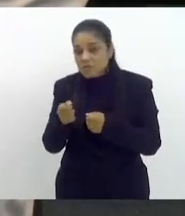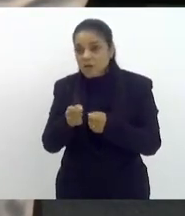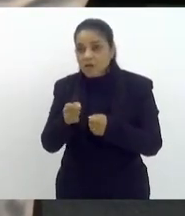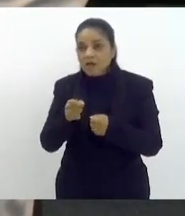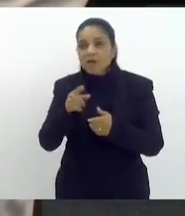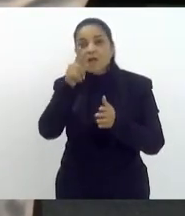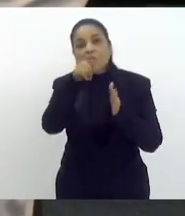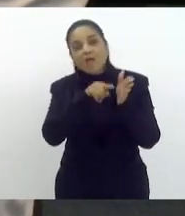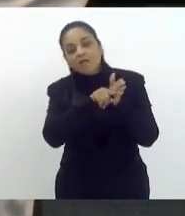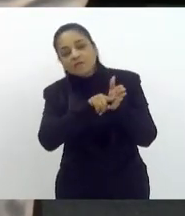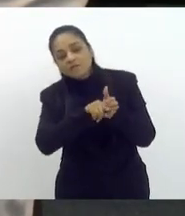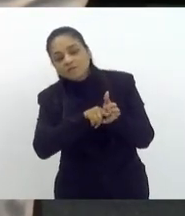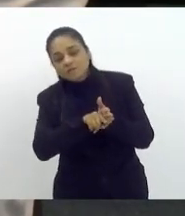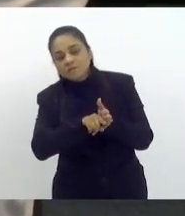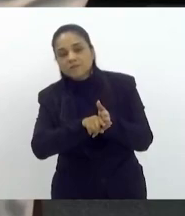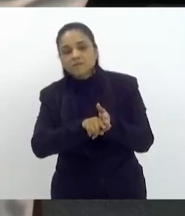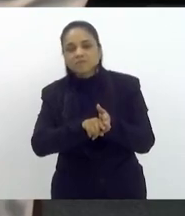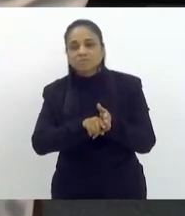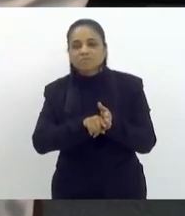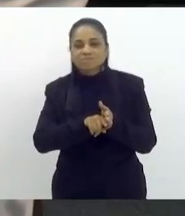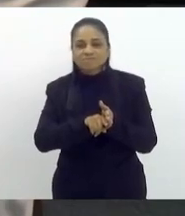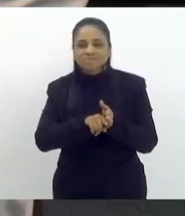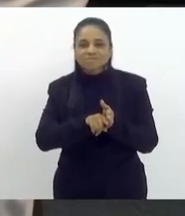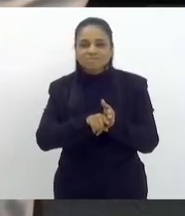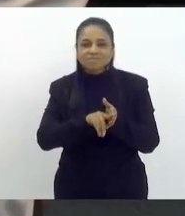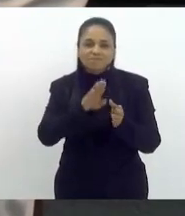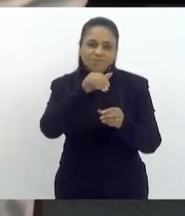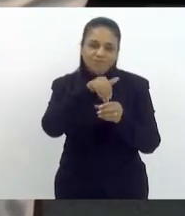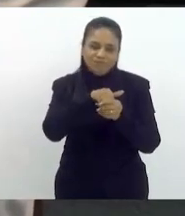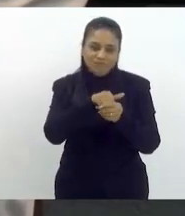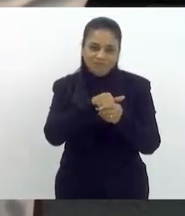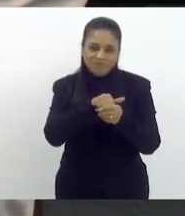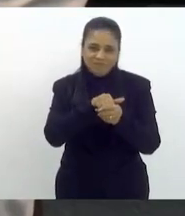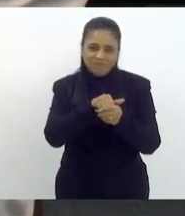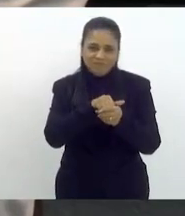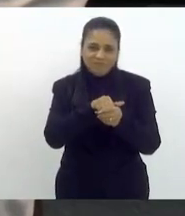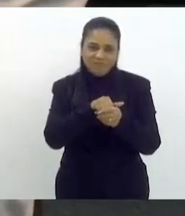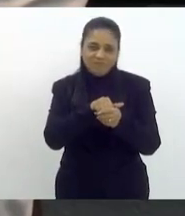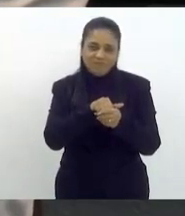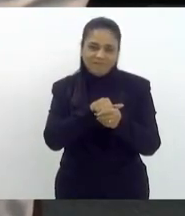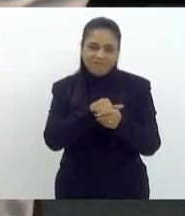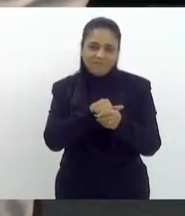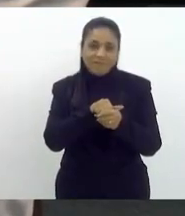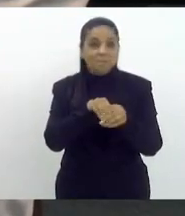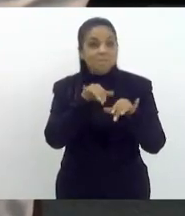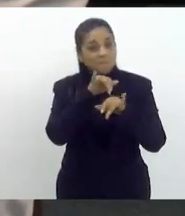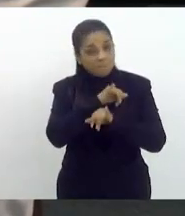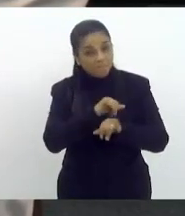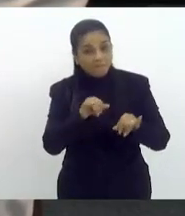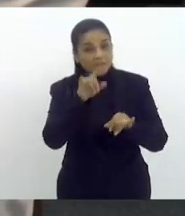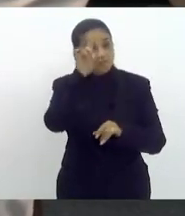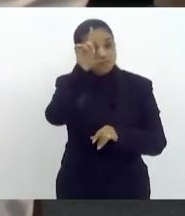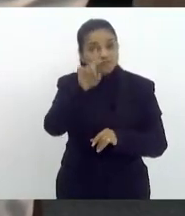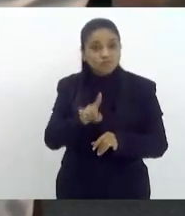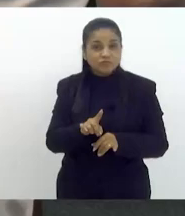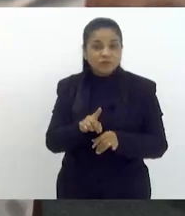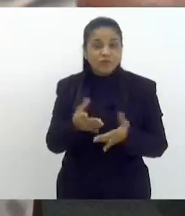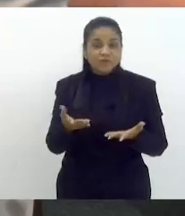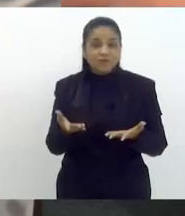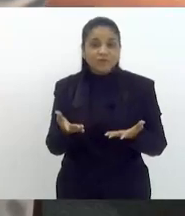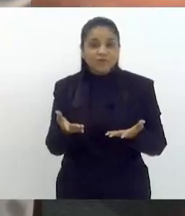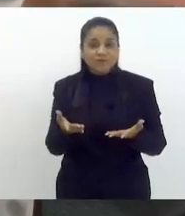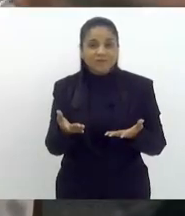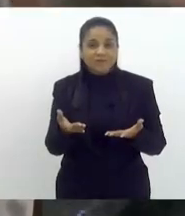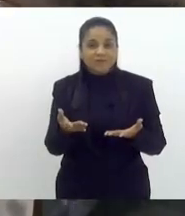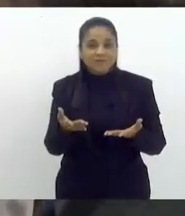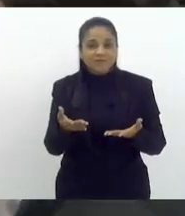falou verificação de colo ou verificação alguma coisa assim é só para dizer né que o direito não socorre as